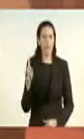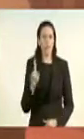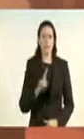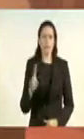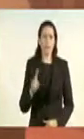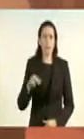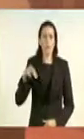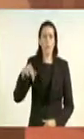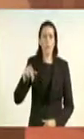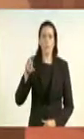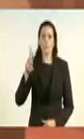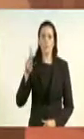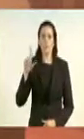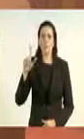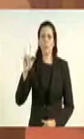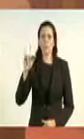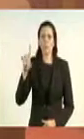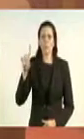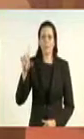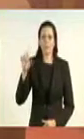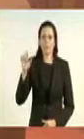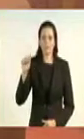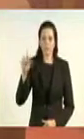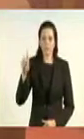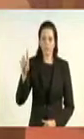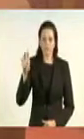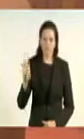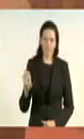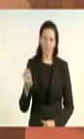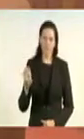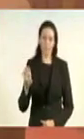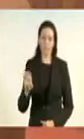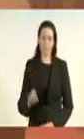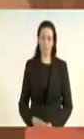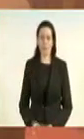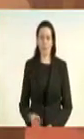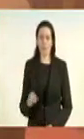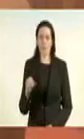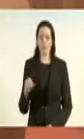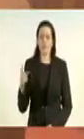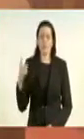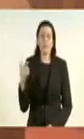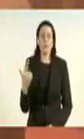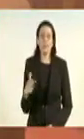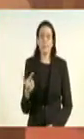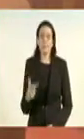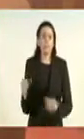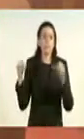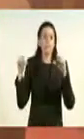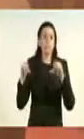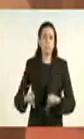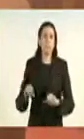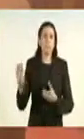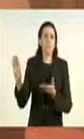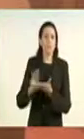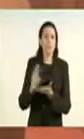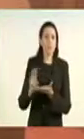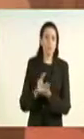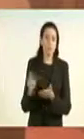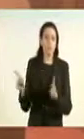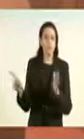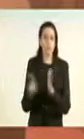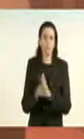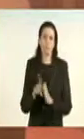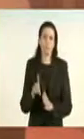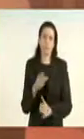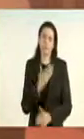absoluta tranquilidade de advogado, porque não houve nenhum prejuízo ao erário. Então falo isso com absoluta tranquilidade. Deputado de